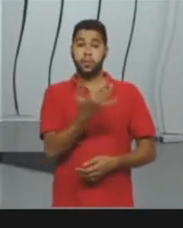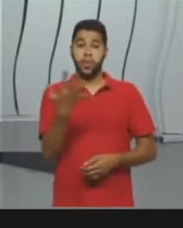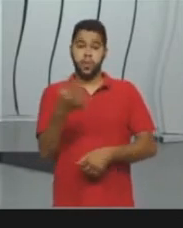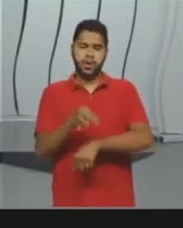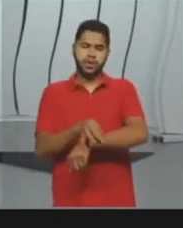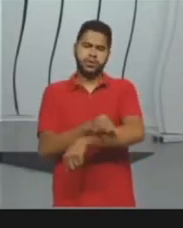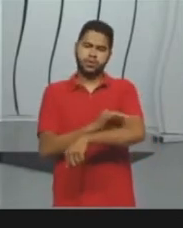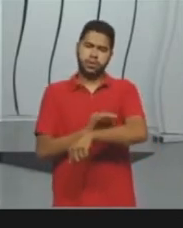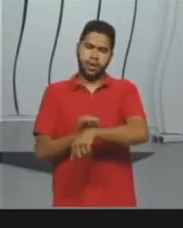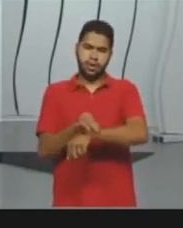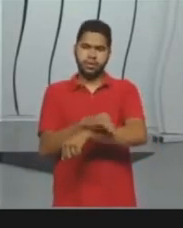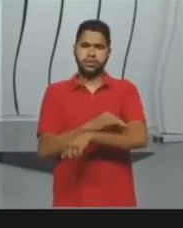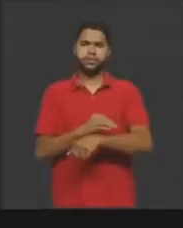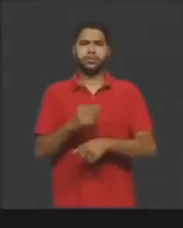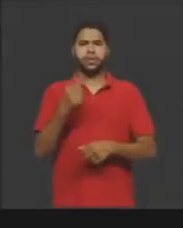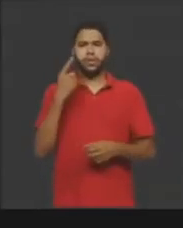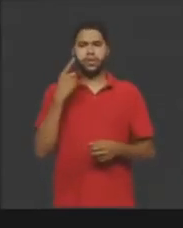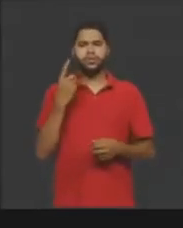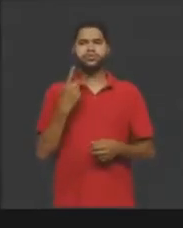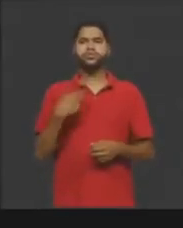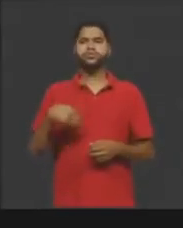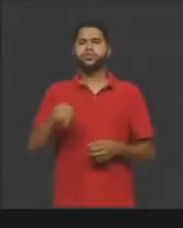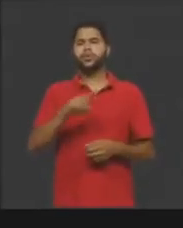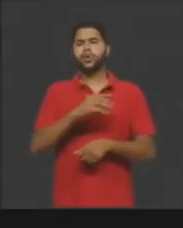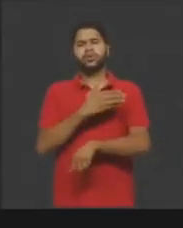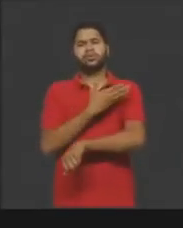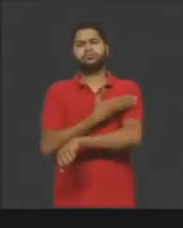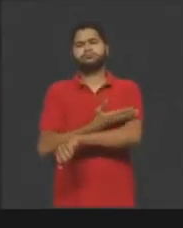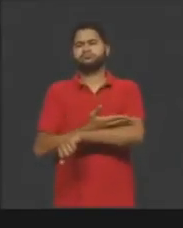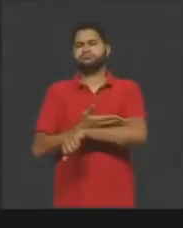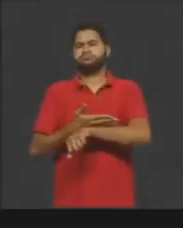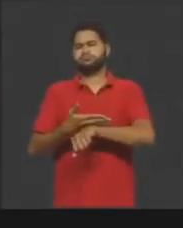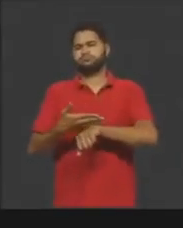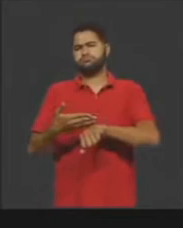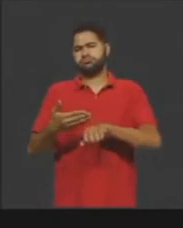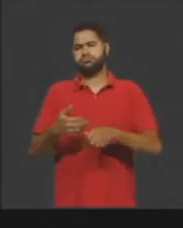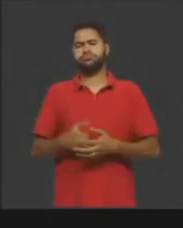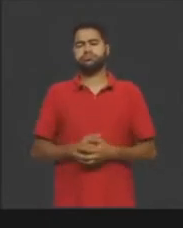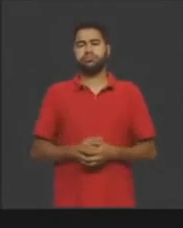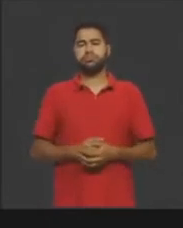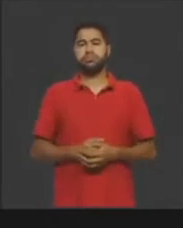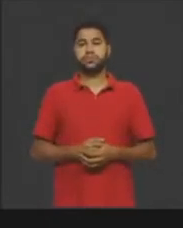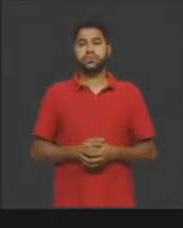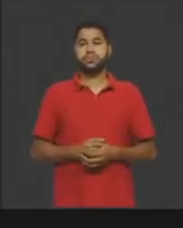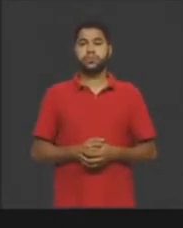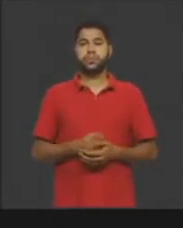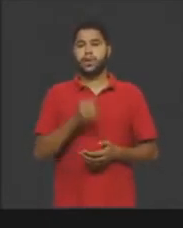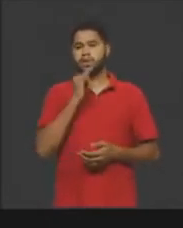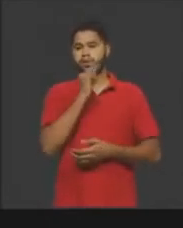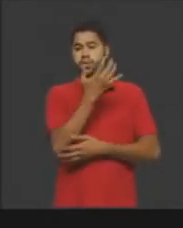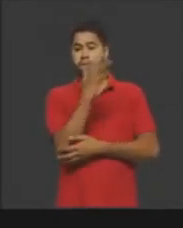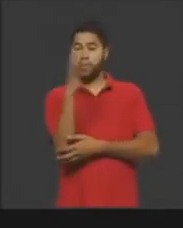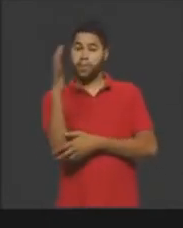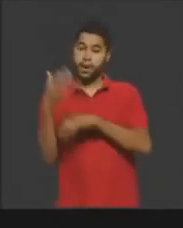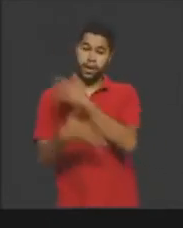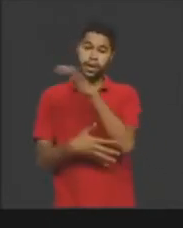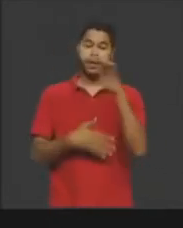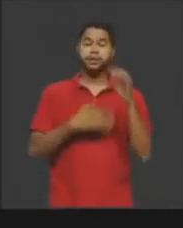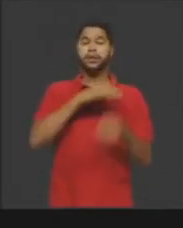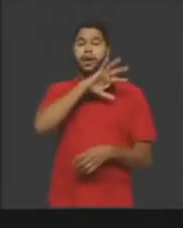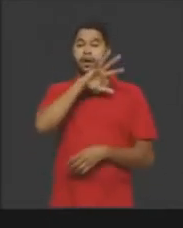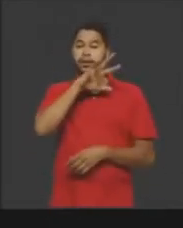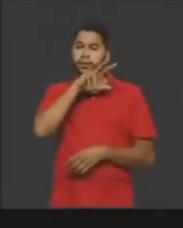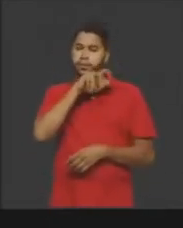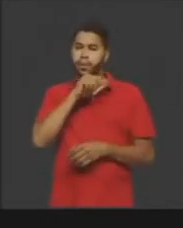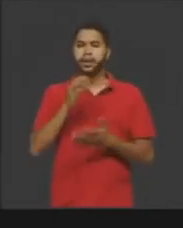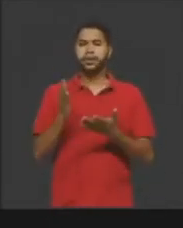Aí eu coloquei aqui, tem organismos, nós estamos acostumados com esses organismos, né? Aqui no caso, plantas e animais, existem alguns